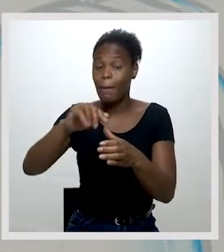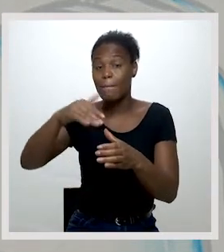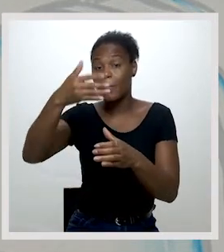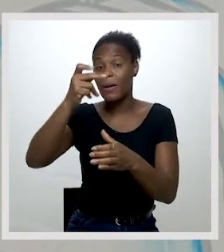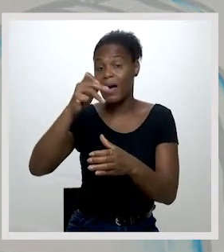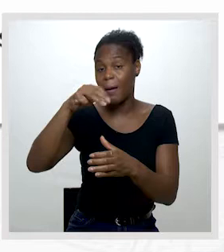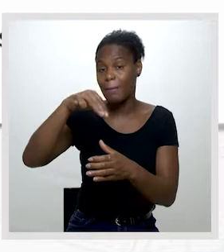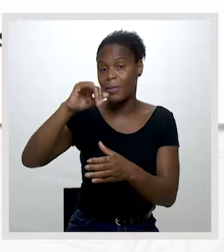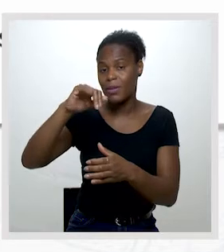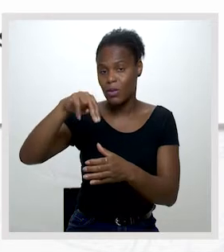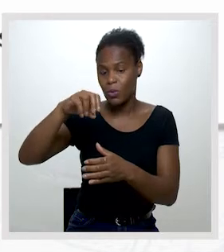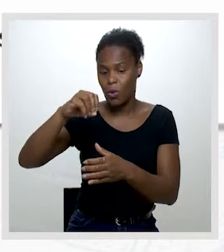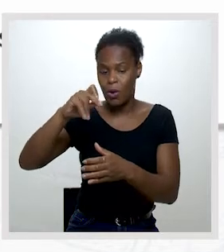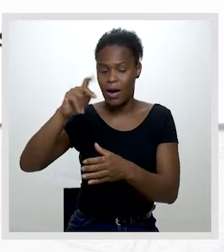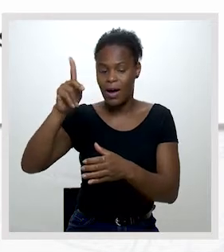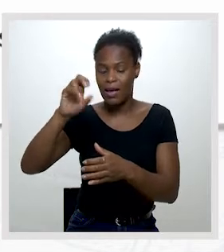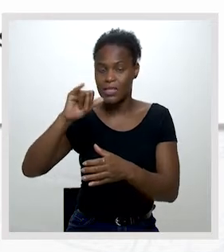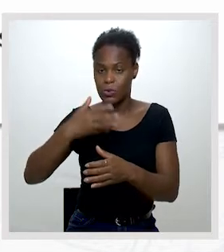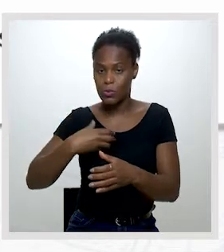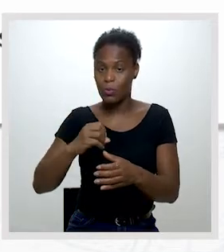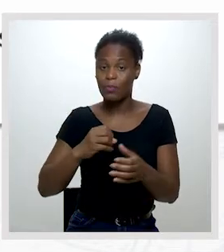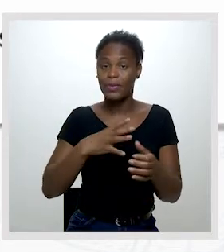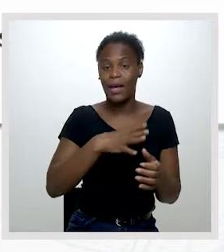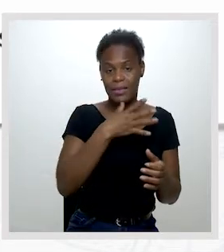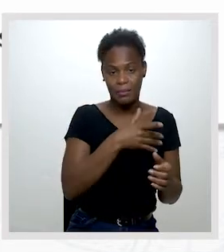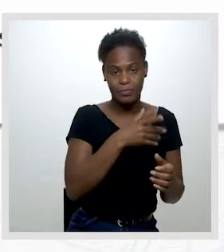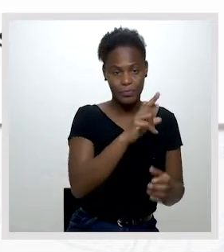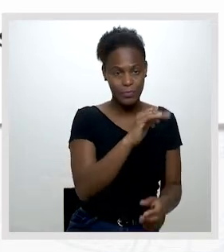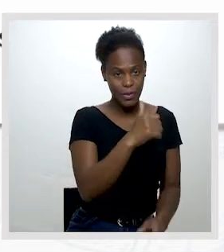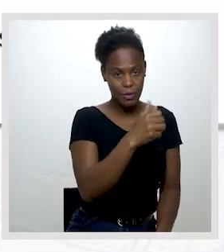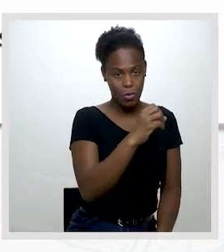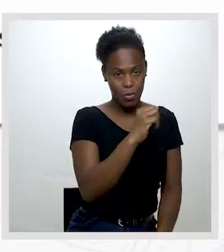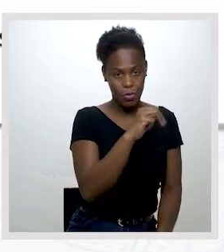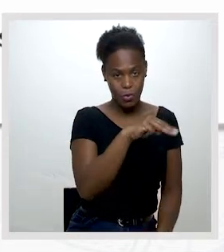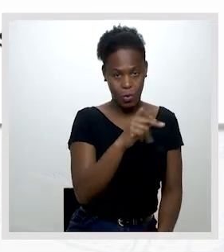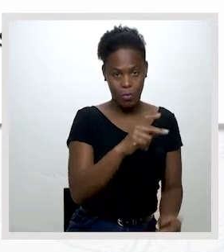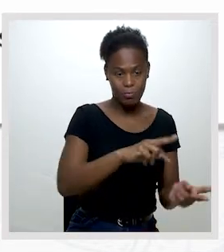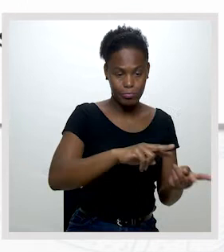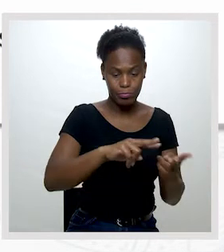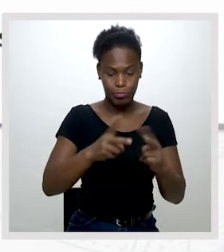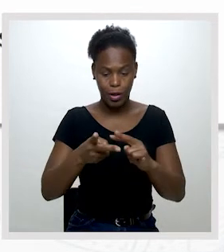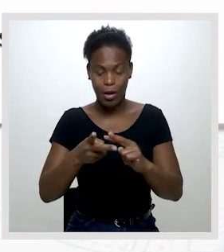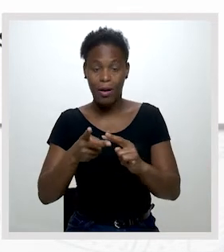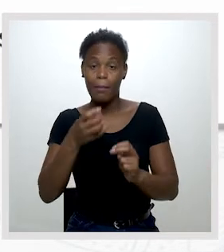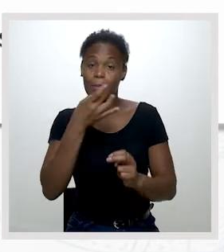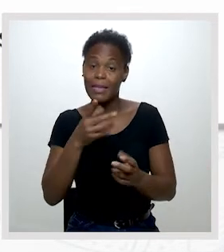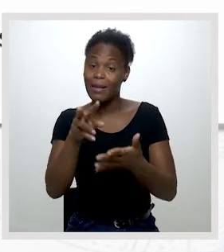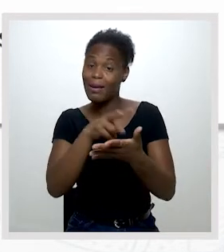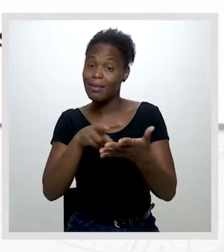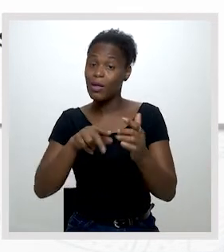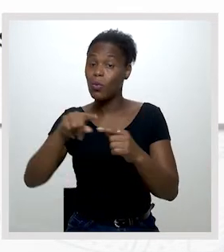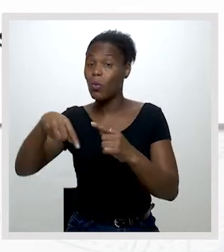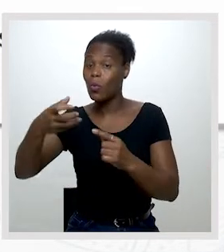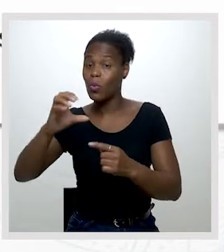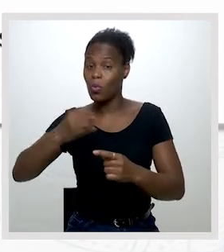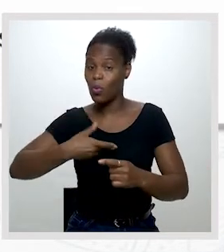Ou seja, o deslocamento do ribossoma sobre o RNA mensageiro permite a leitura dos codões seguintes e, consequentemente,